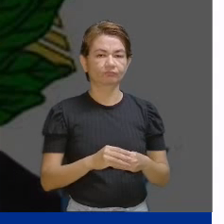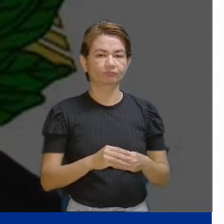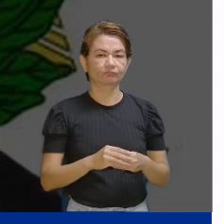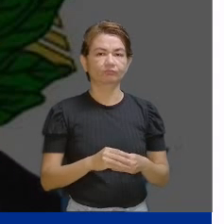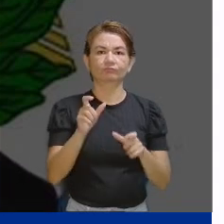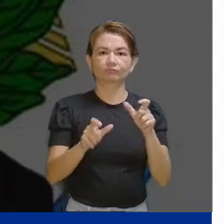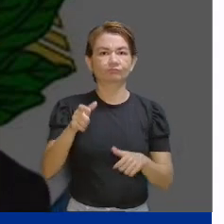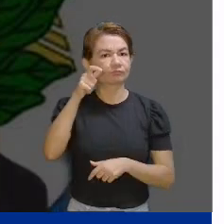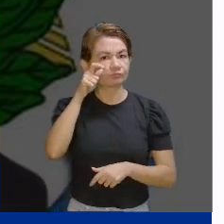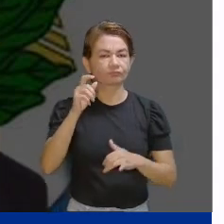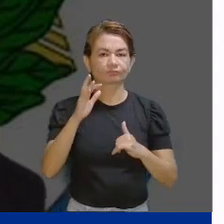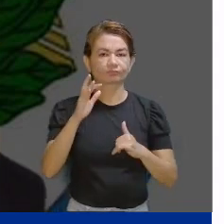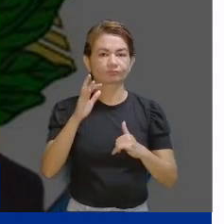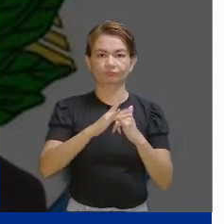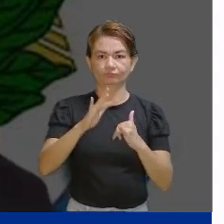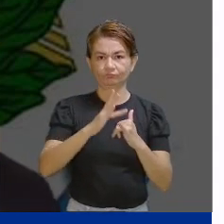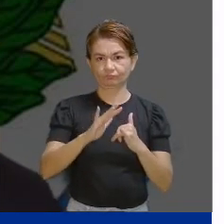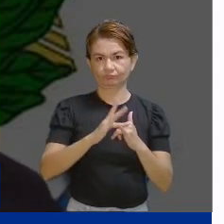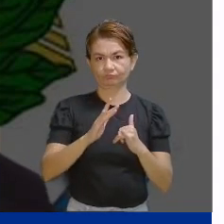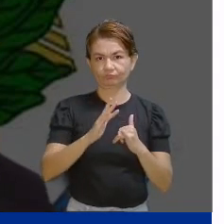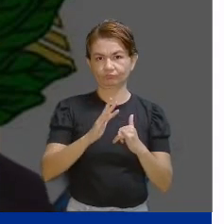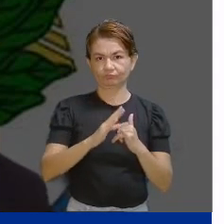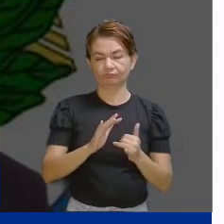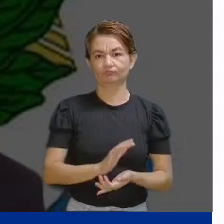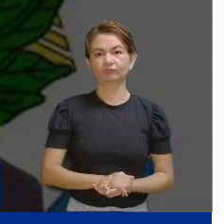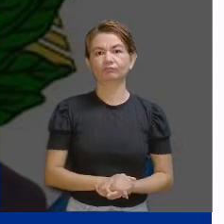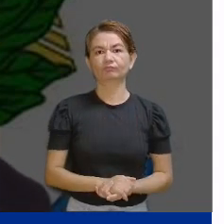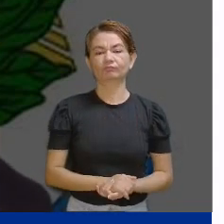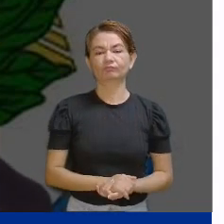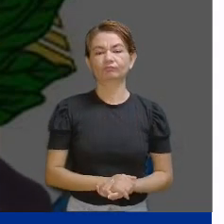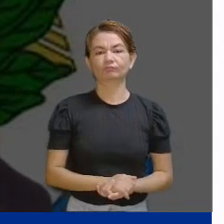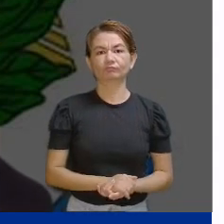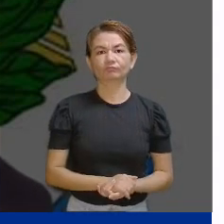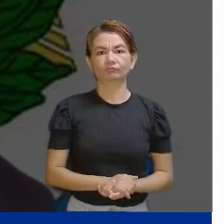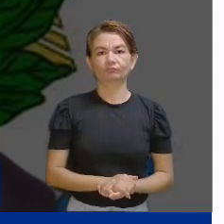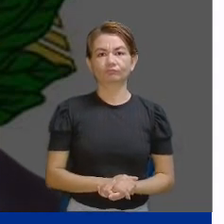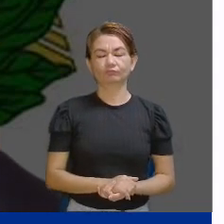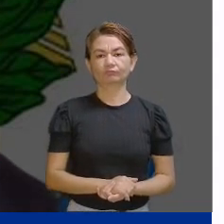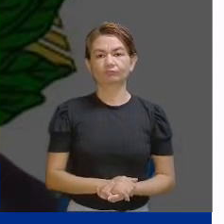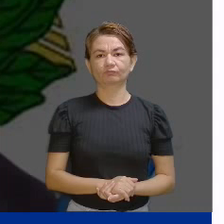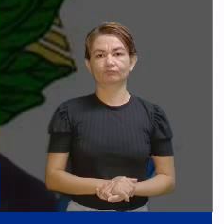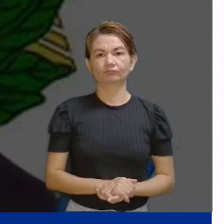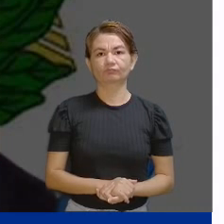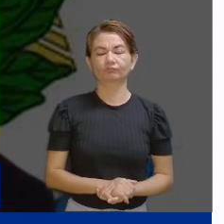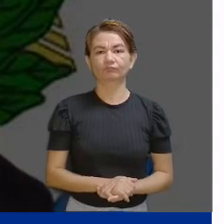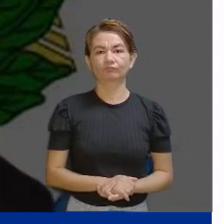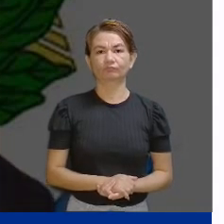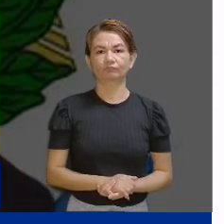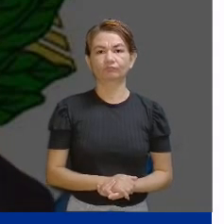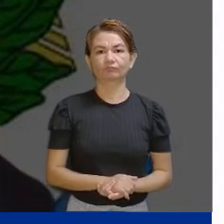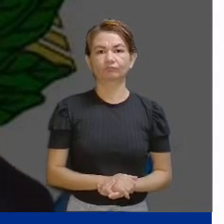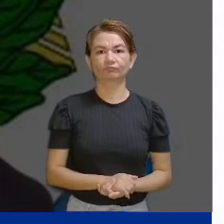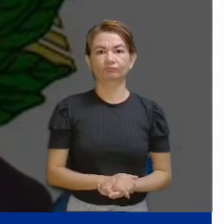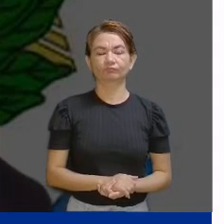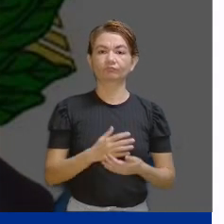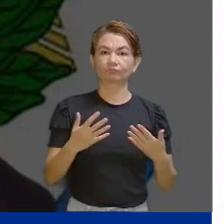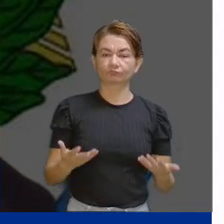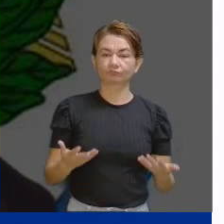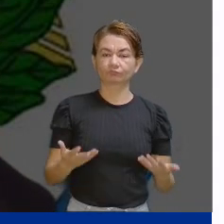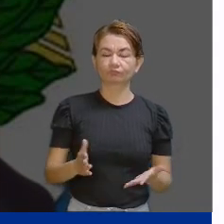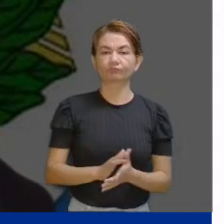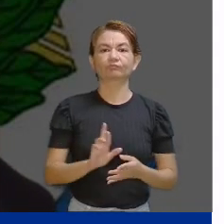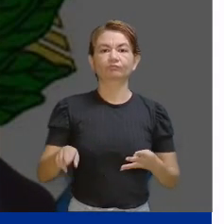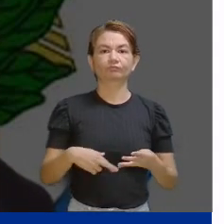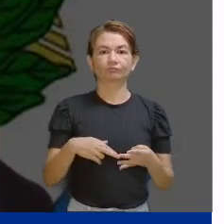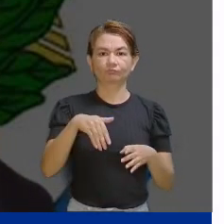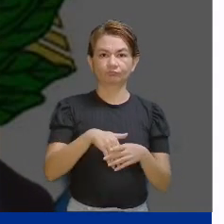assistem pelo canal oficial do Tribunal Regional Eleitoral do Amapá, o YouTube. E digo, excelências, que trata-se de